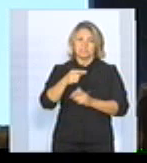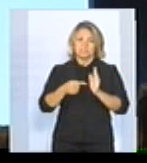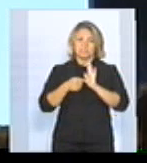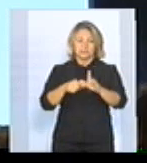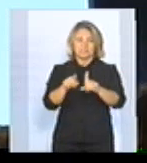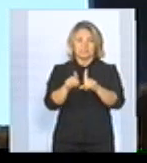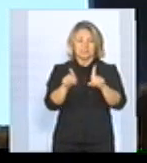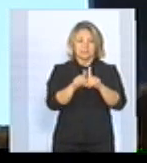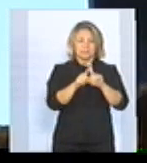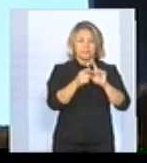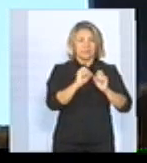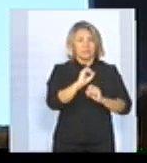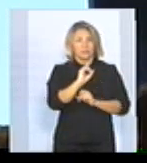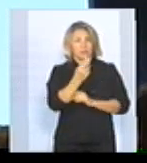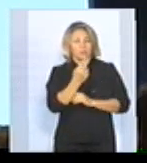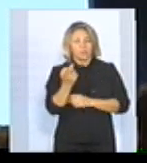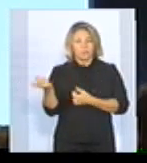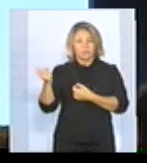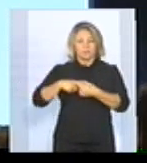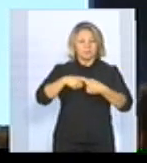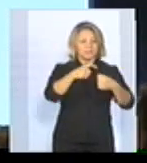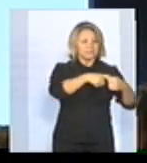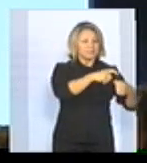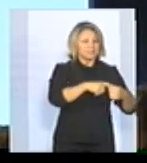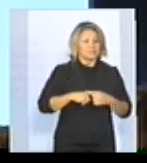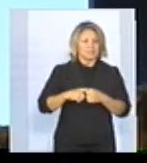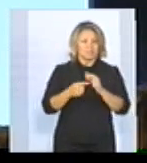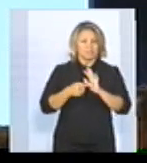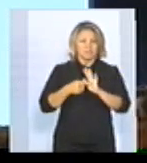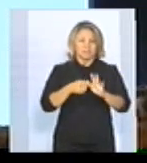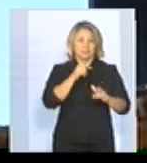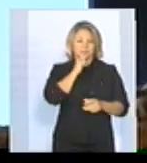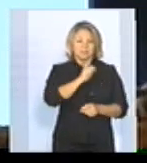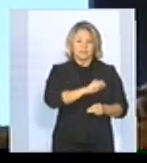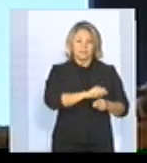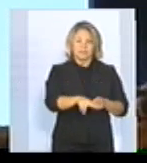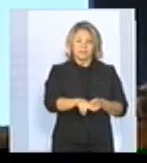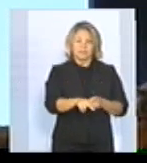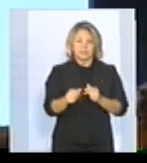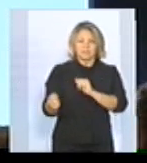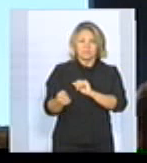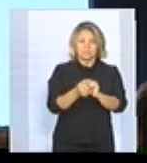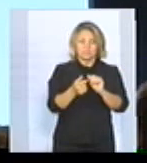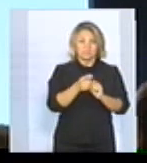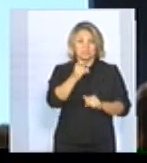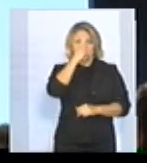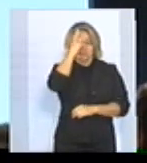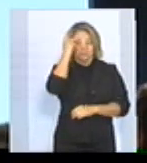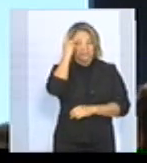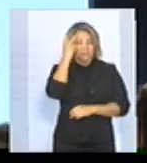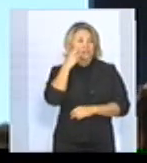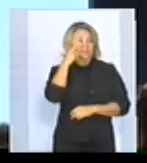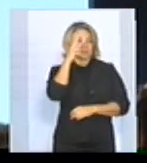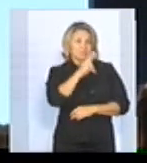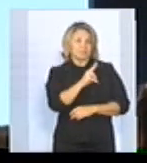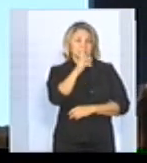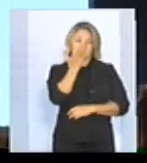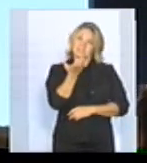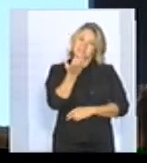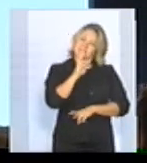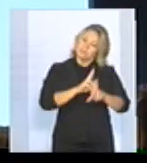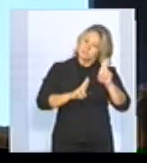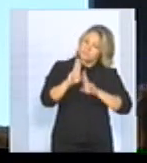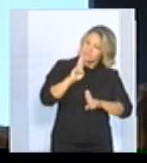operadora distribuidora ou pelas suas parceiras. Dessas formas aí, o aluguel, o comodato ou venda. Se o consumidor quisesse utilizar